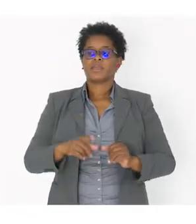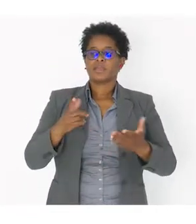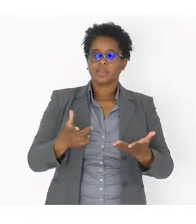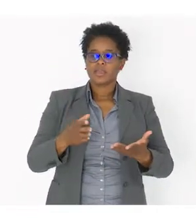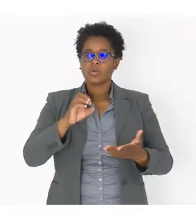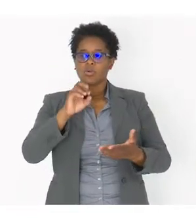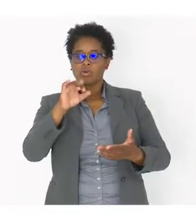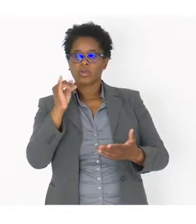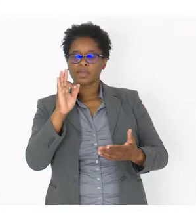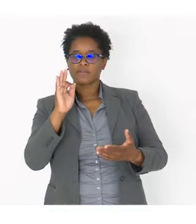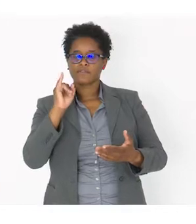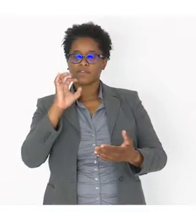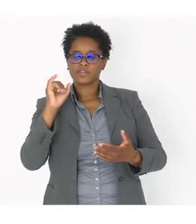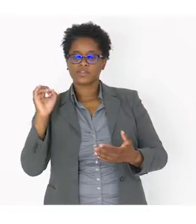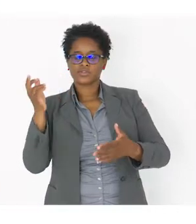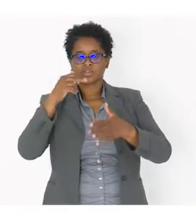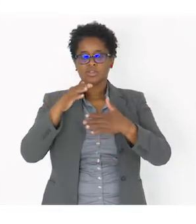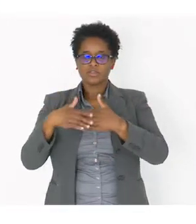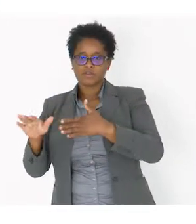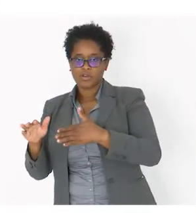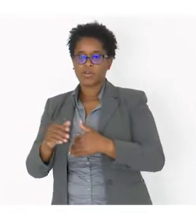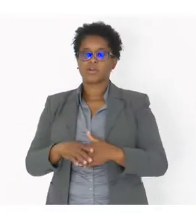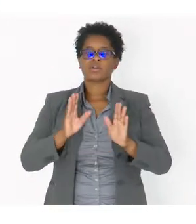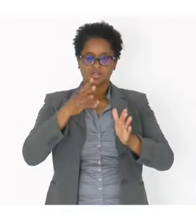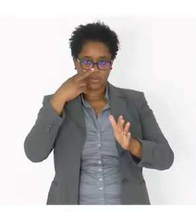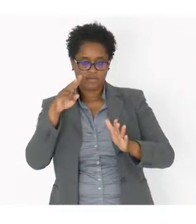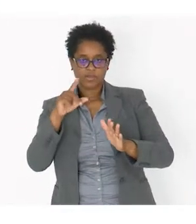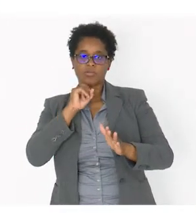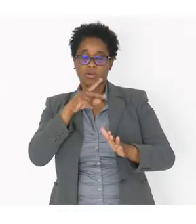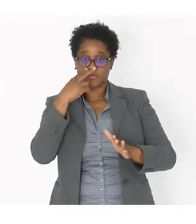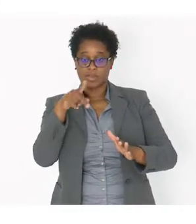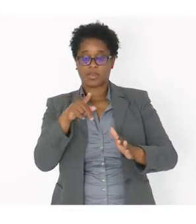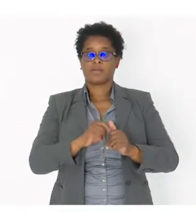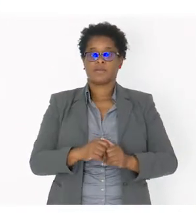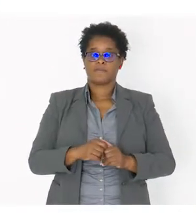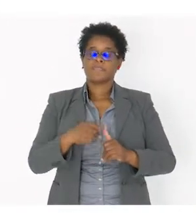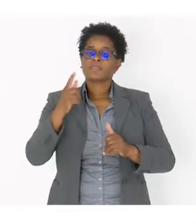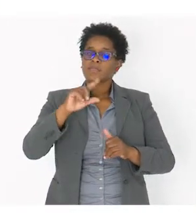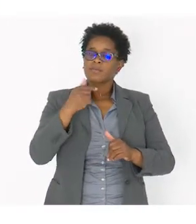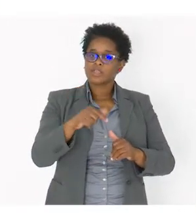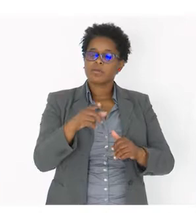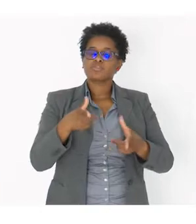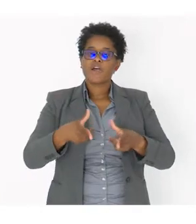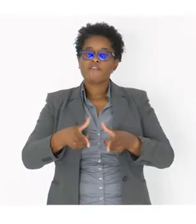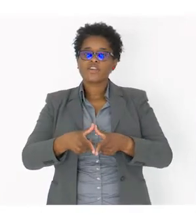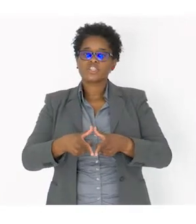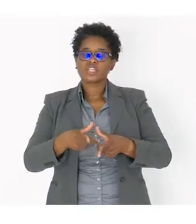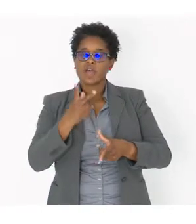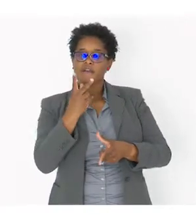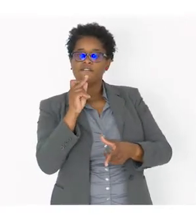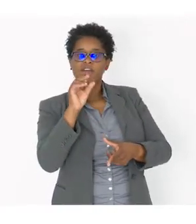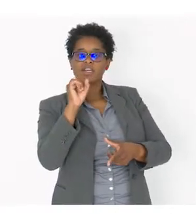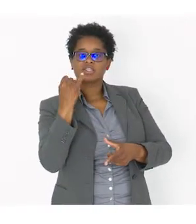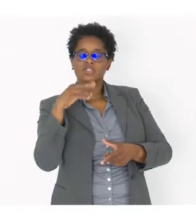E o orifício externo, já na parte de fora, como podem ver, temos a vagina, que é um